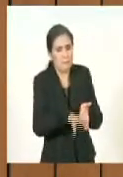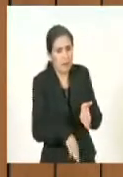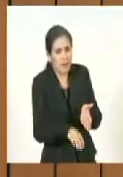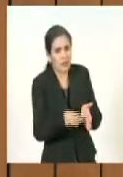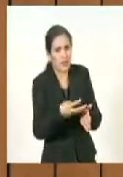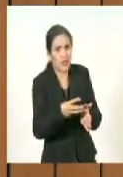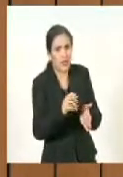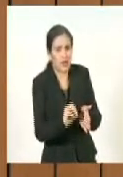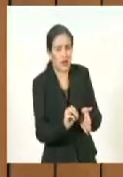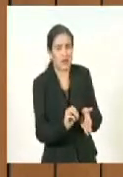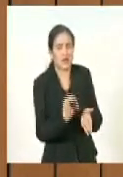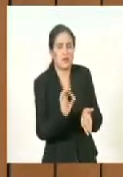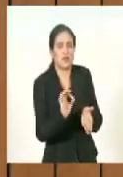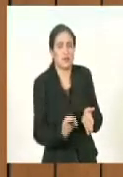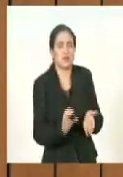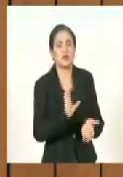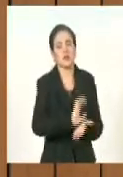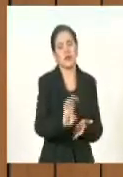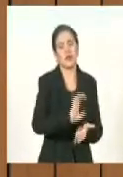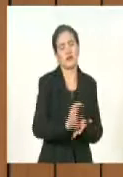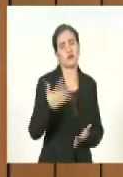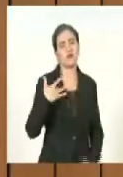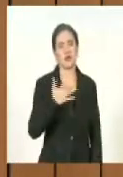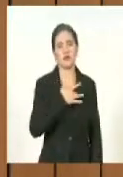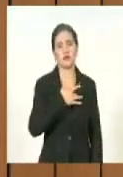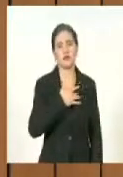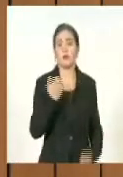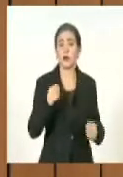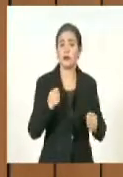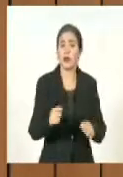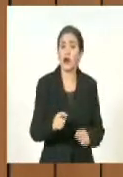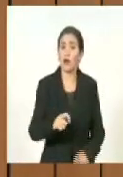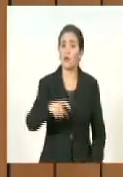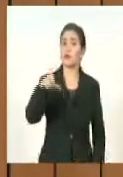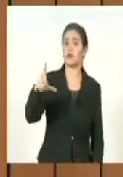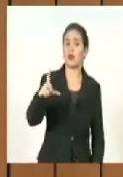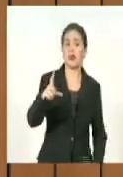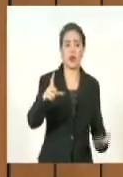esses investimentos na saúde para que a saúde